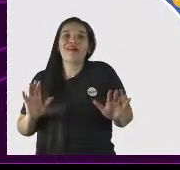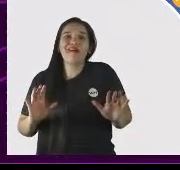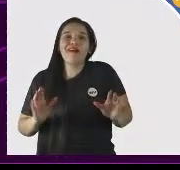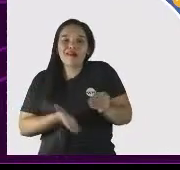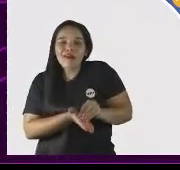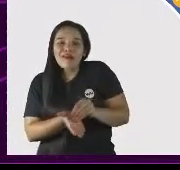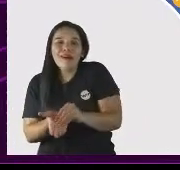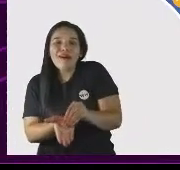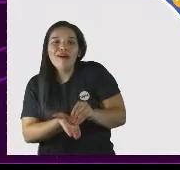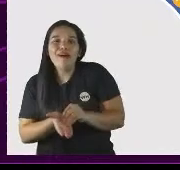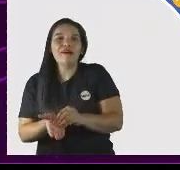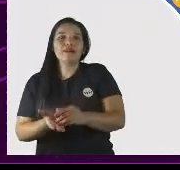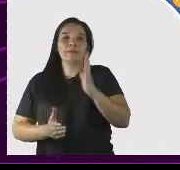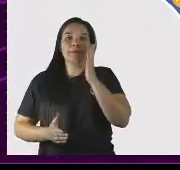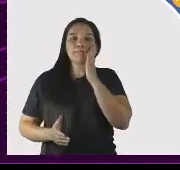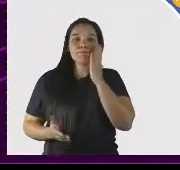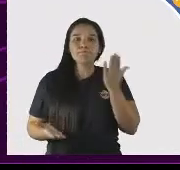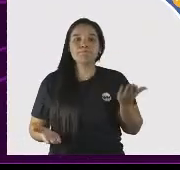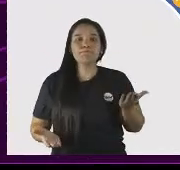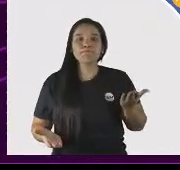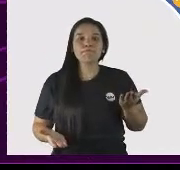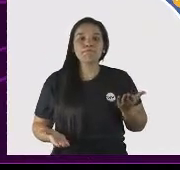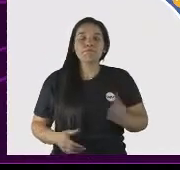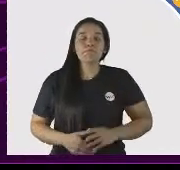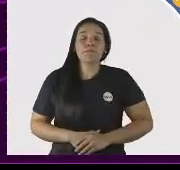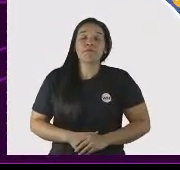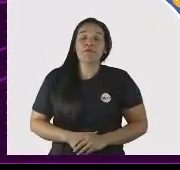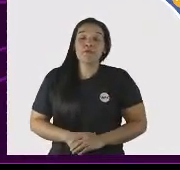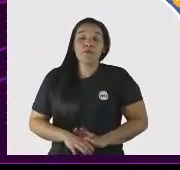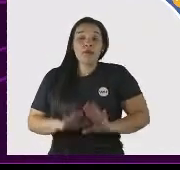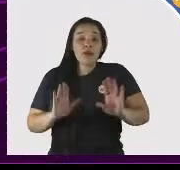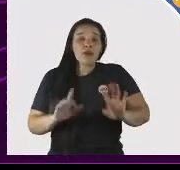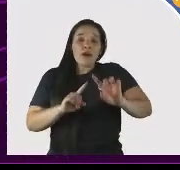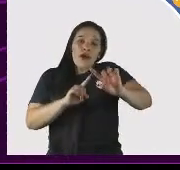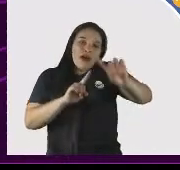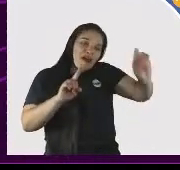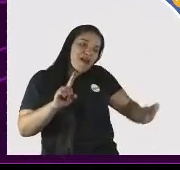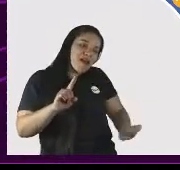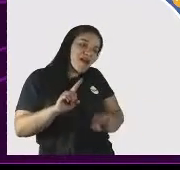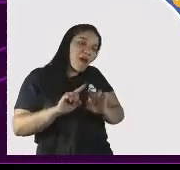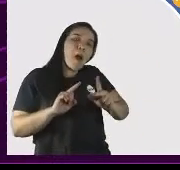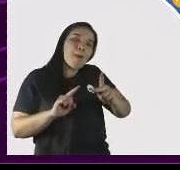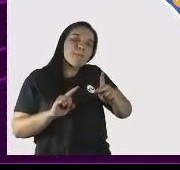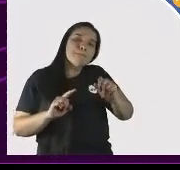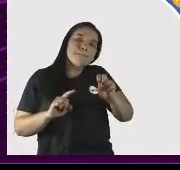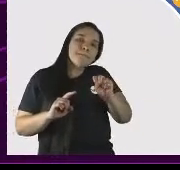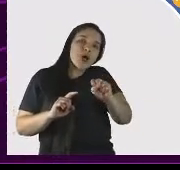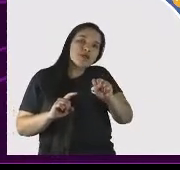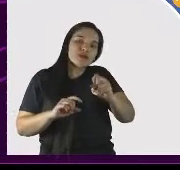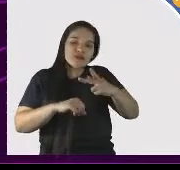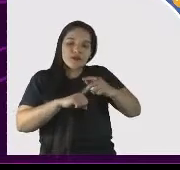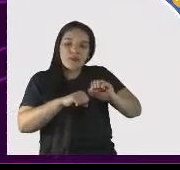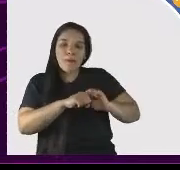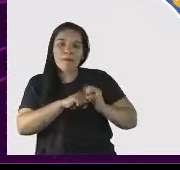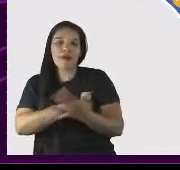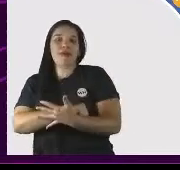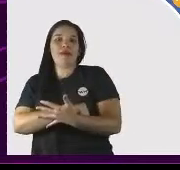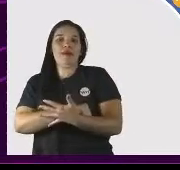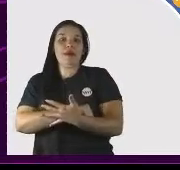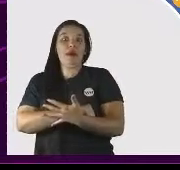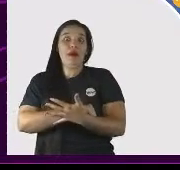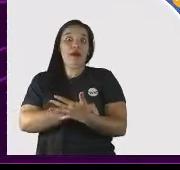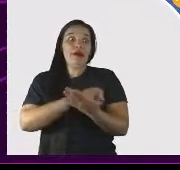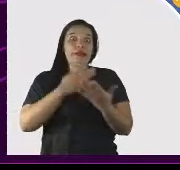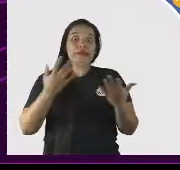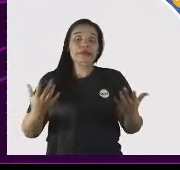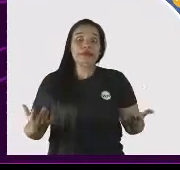parte do ciclo pós pandêmico a gente sabe sabia que